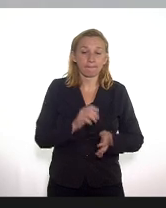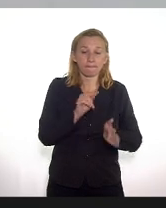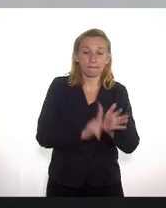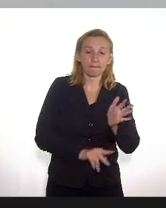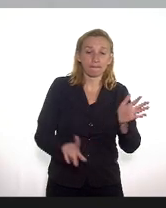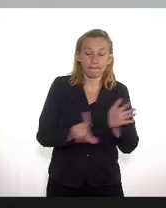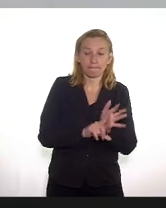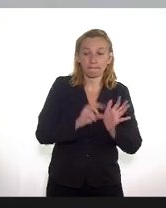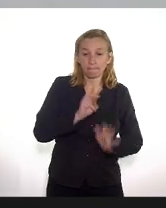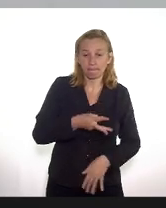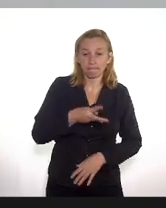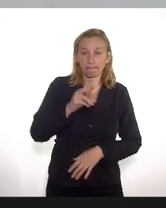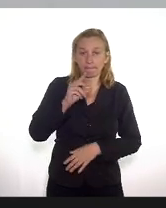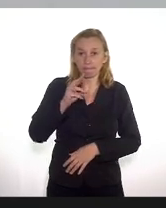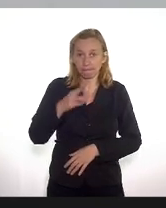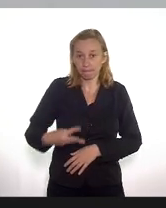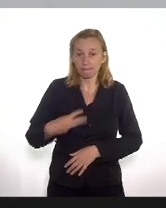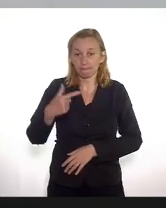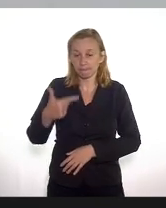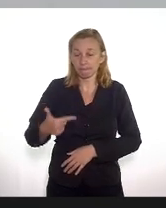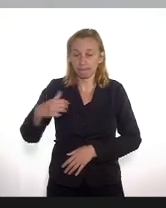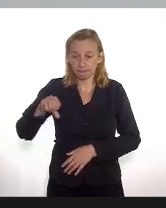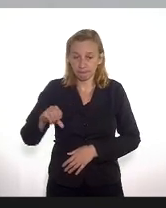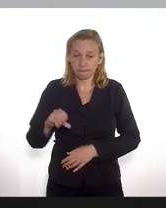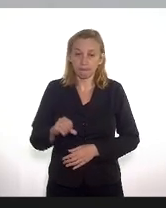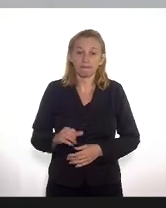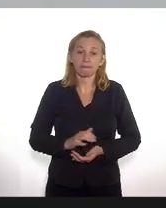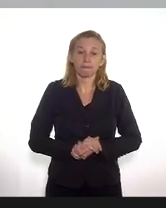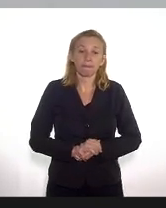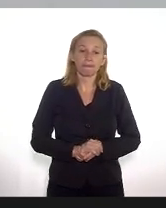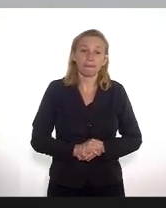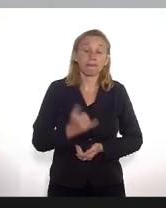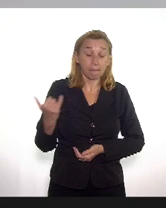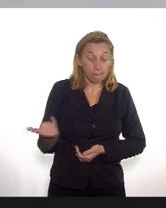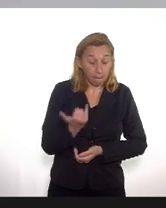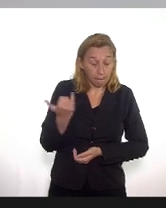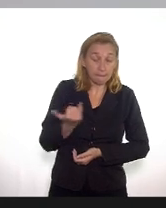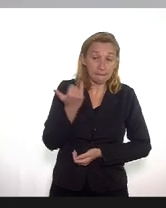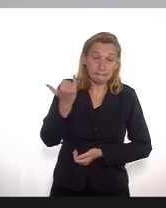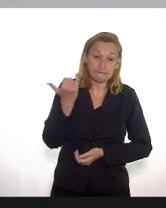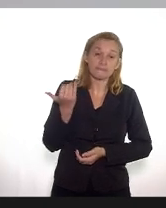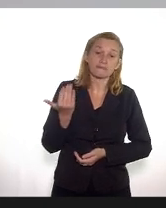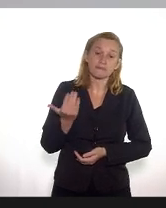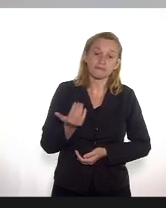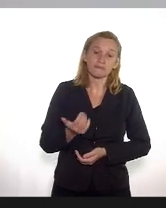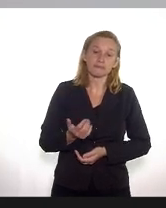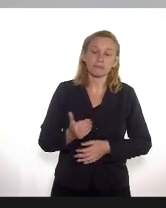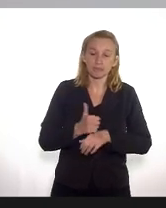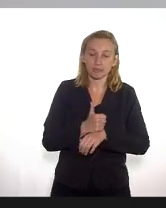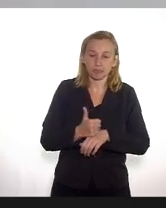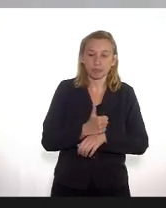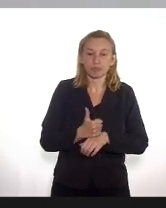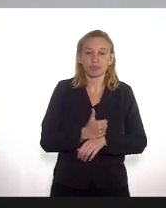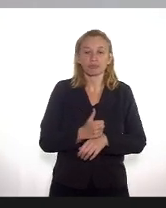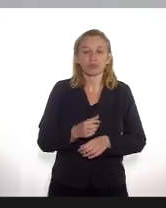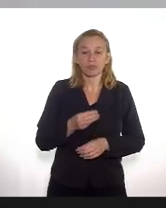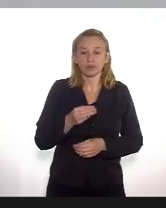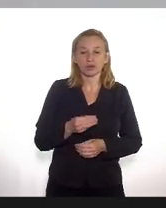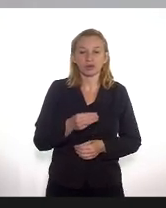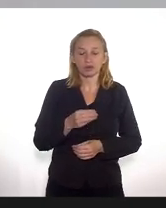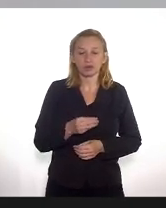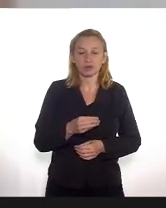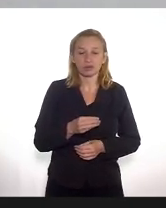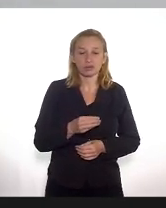lei 3.329/2020, tão necessário e tão importante para essa categoria profissional, que é tão